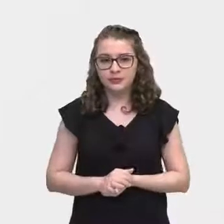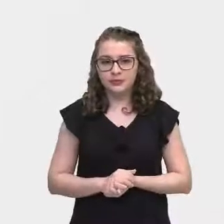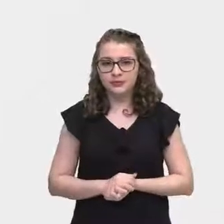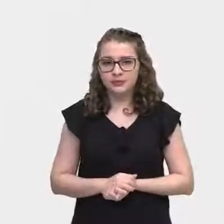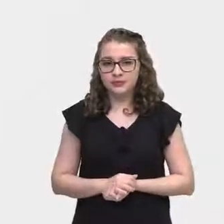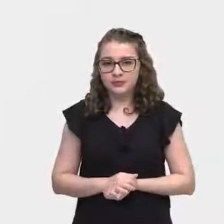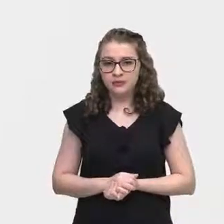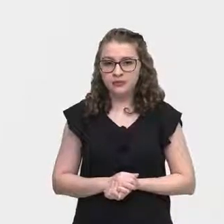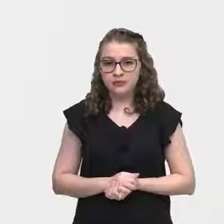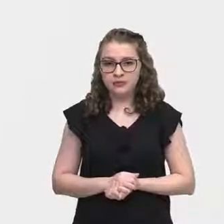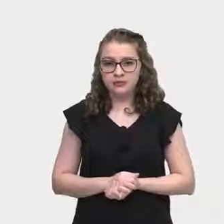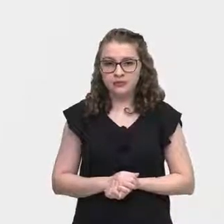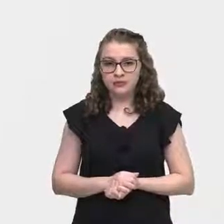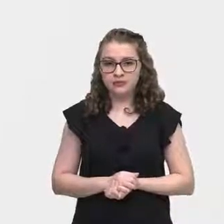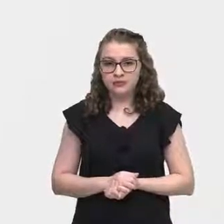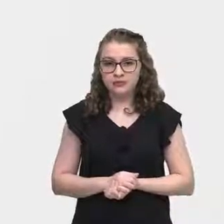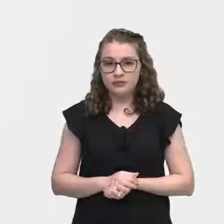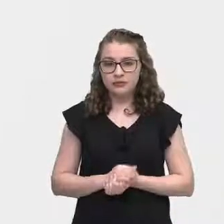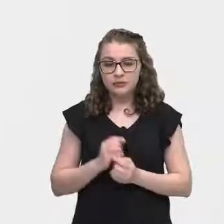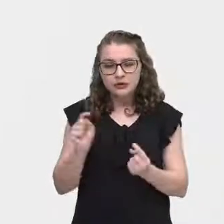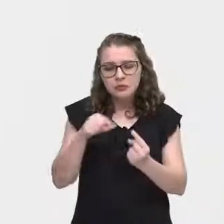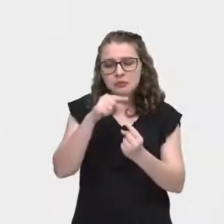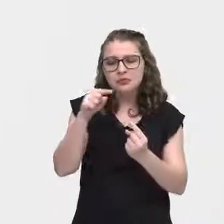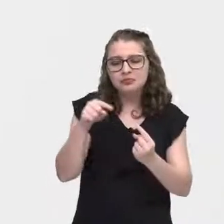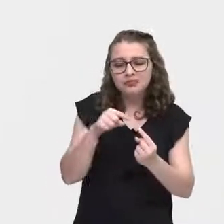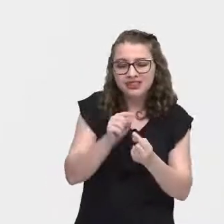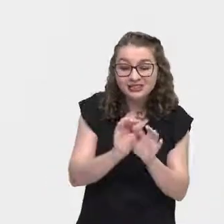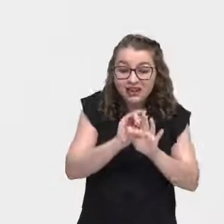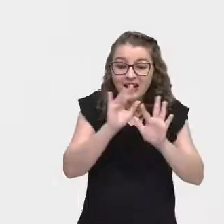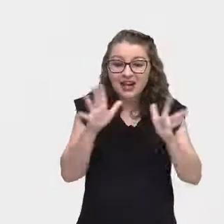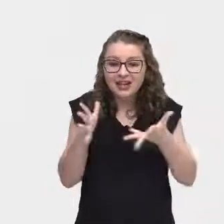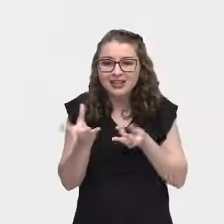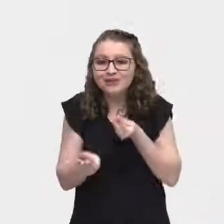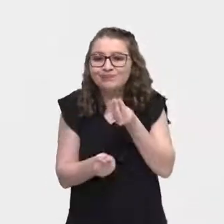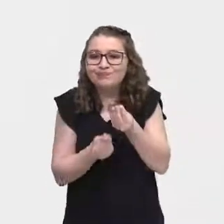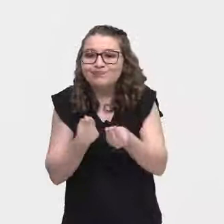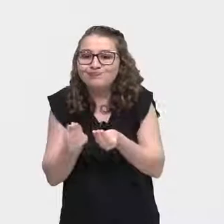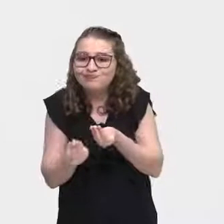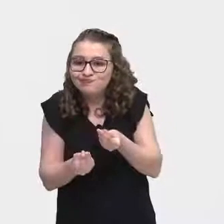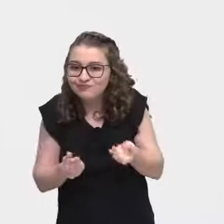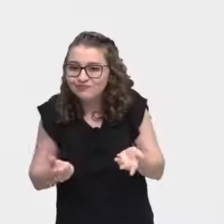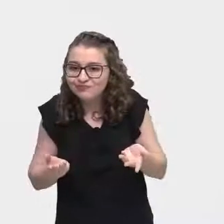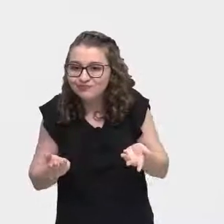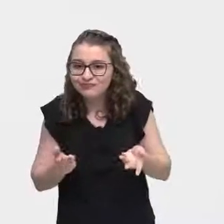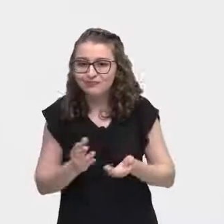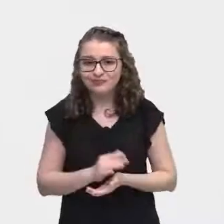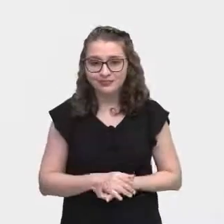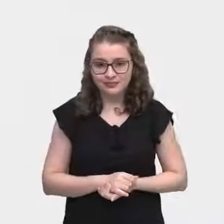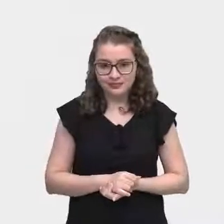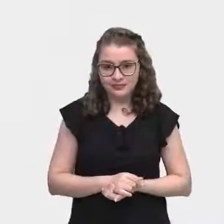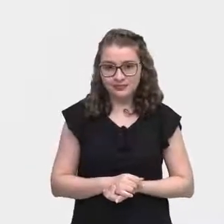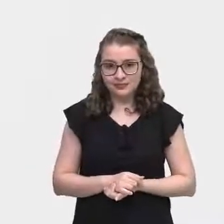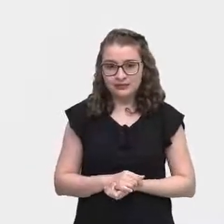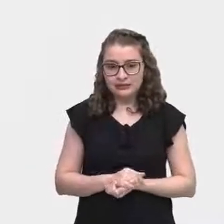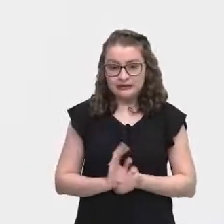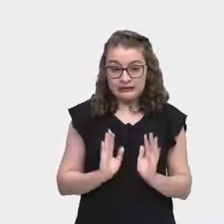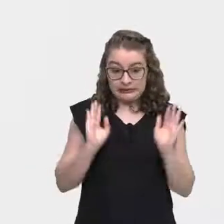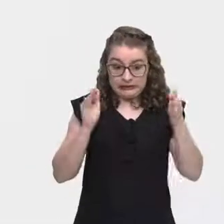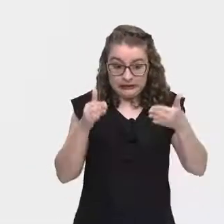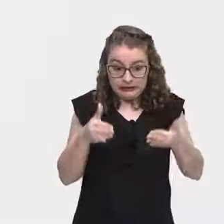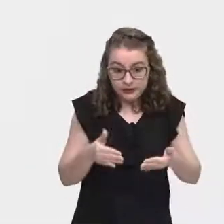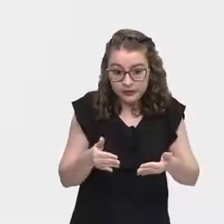como abordar essas questões com objetividade? Como, né? Ser